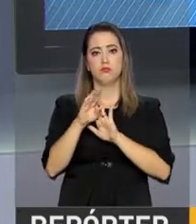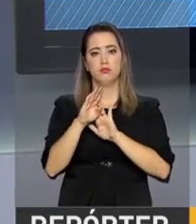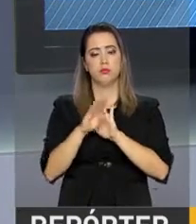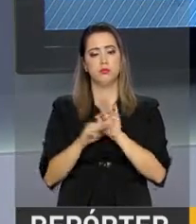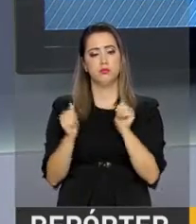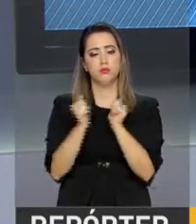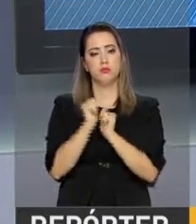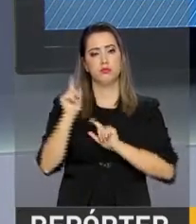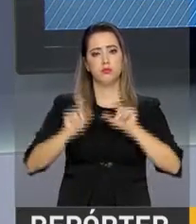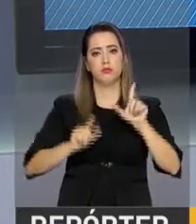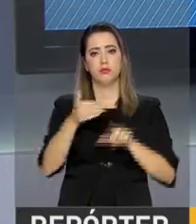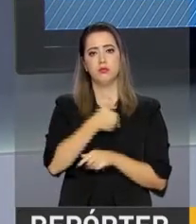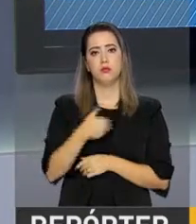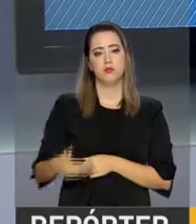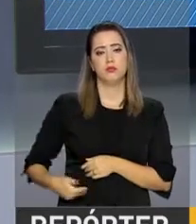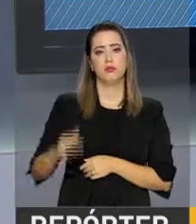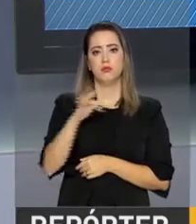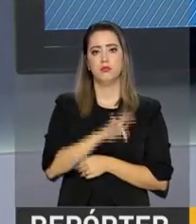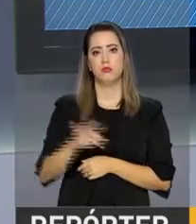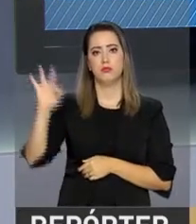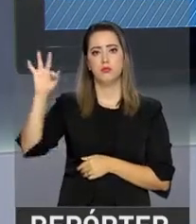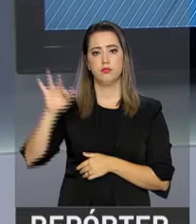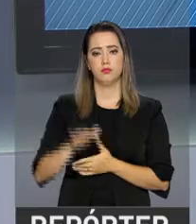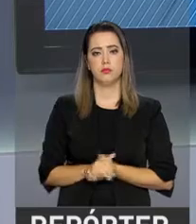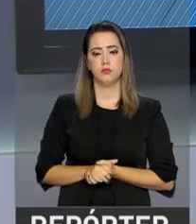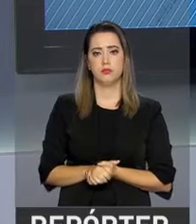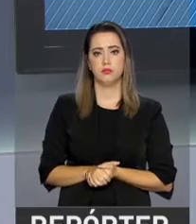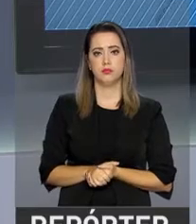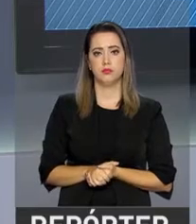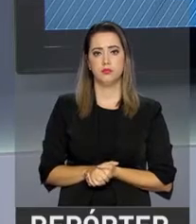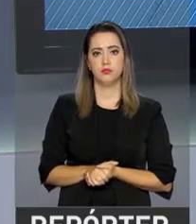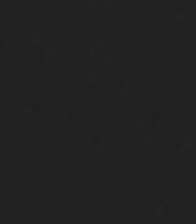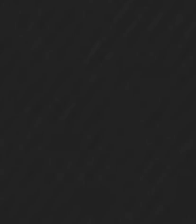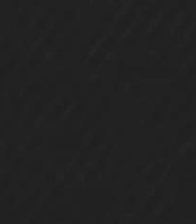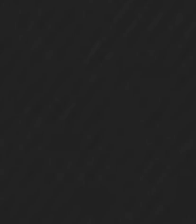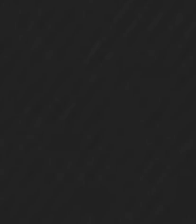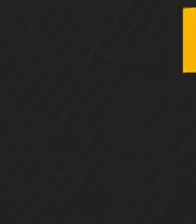continua com a gente aqui na nbr a tv do governo federal